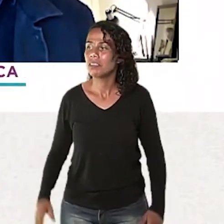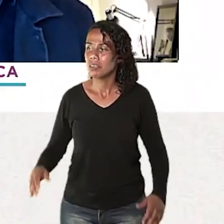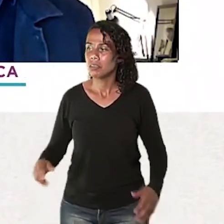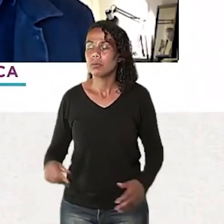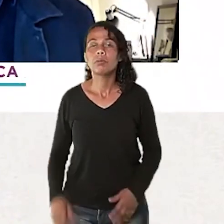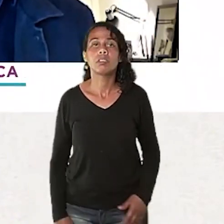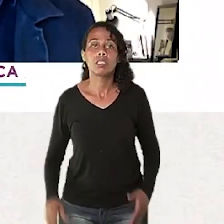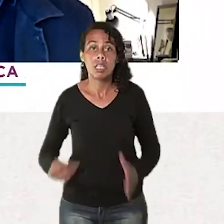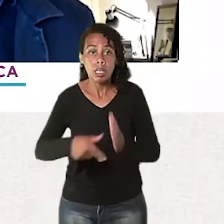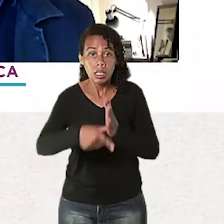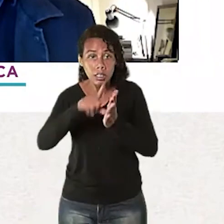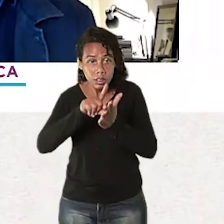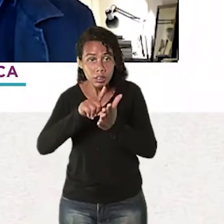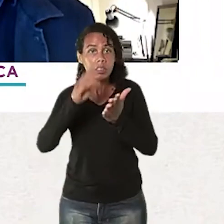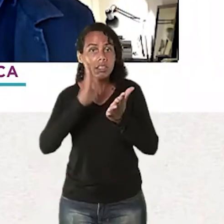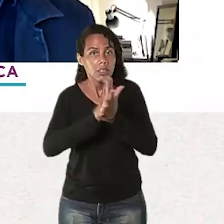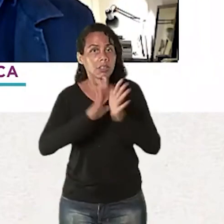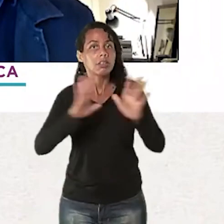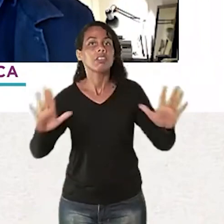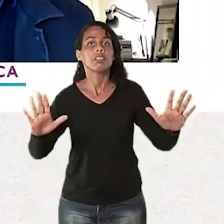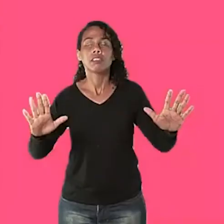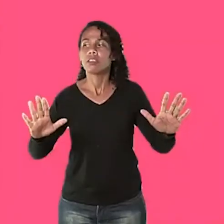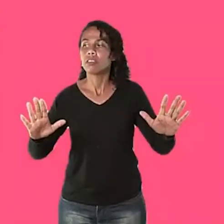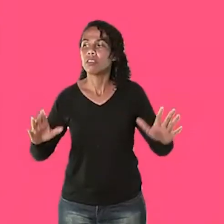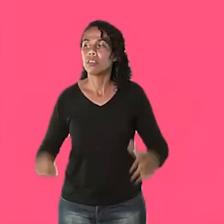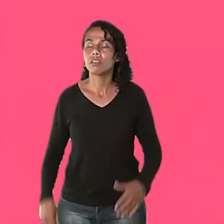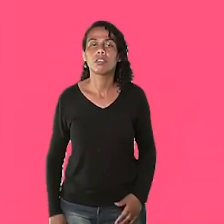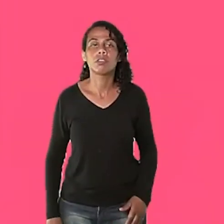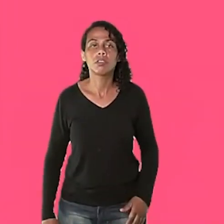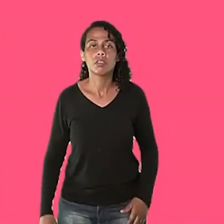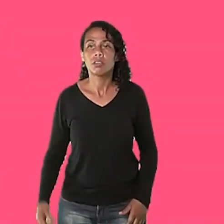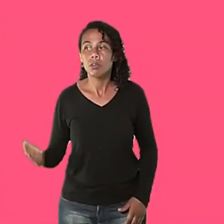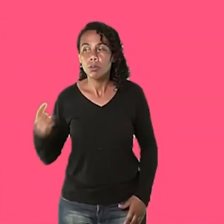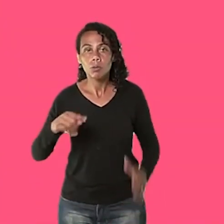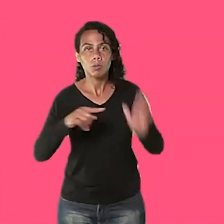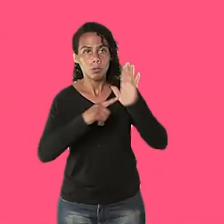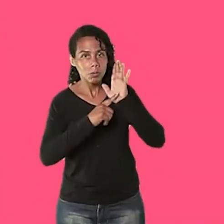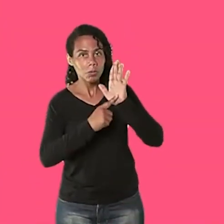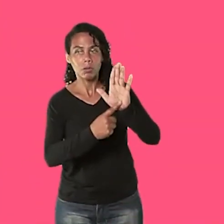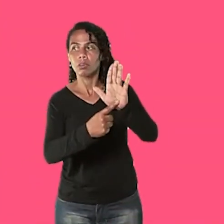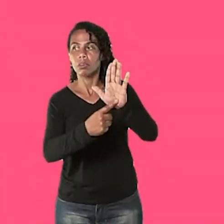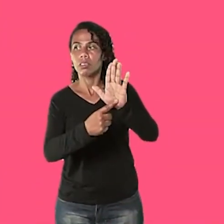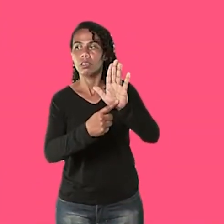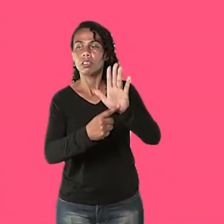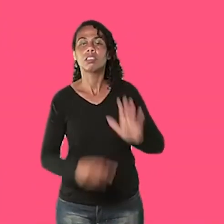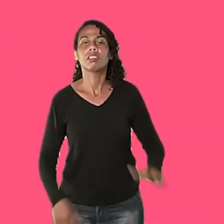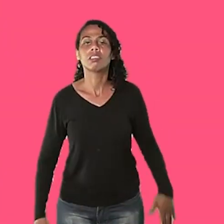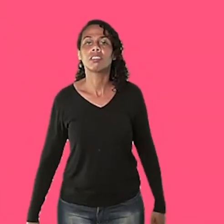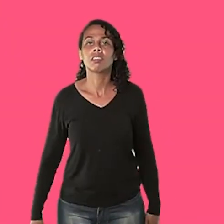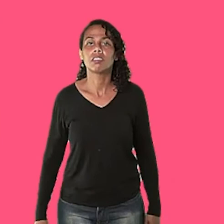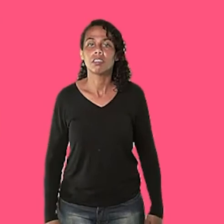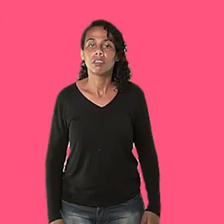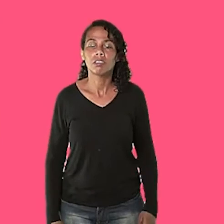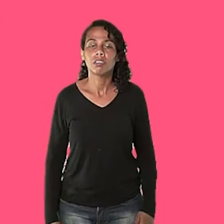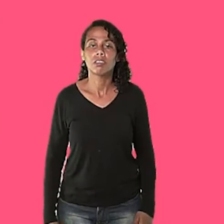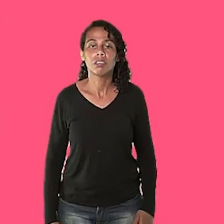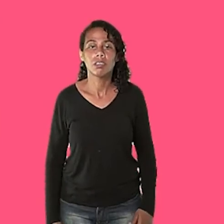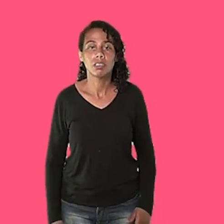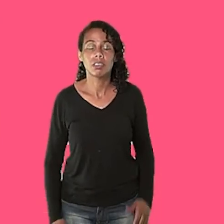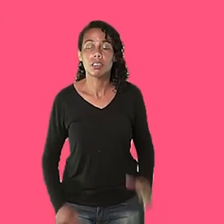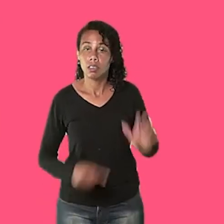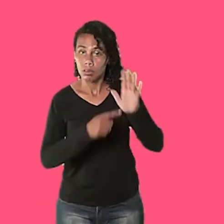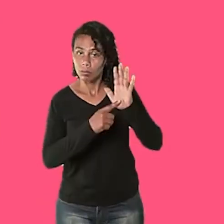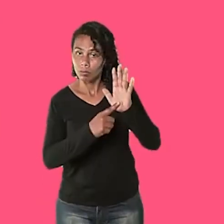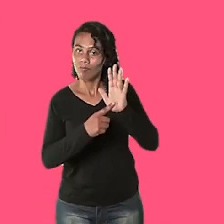favor, Matheus, coloca novamente a capa do livro no ar. Nós estamos aqui reunidos ao